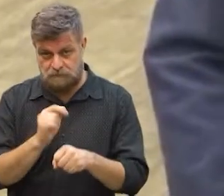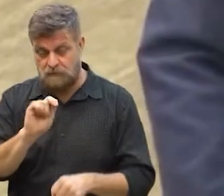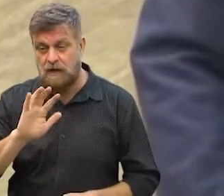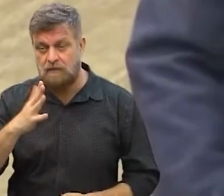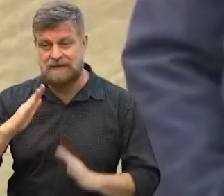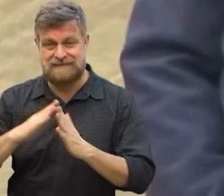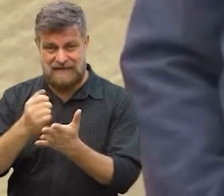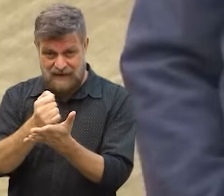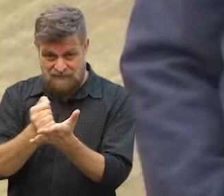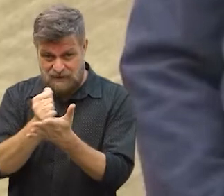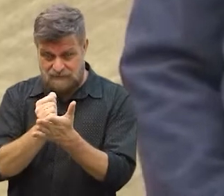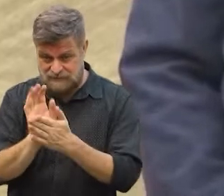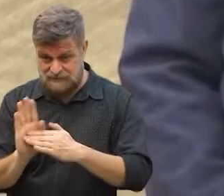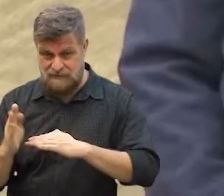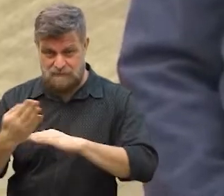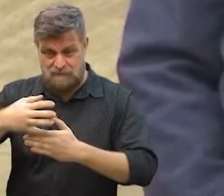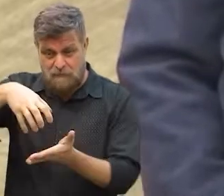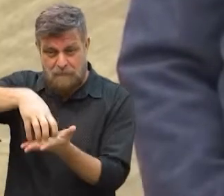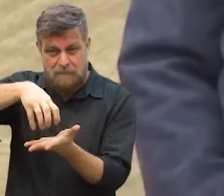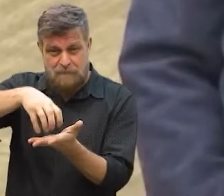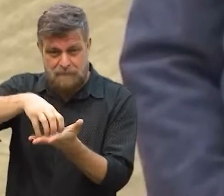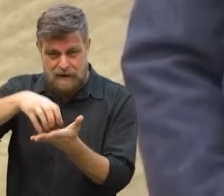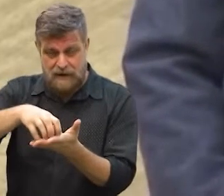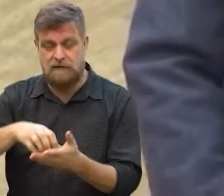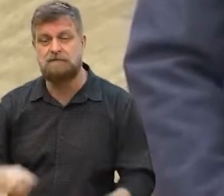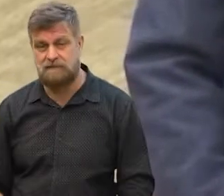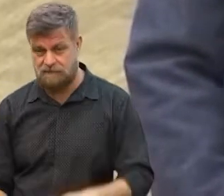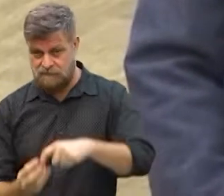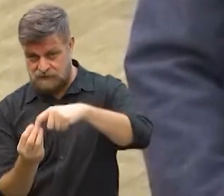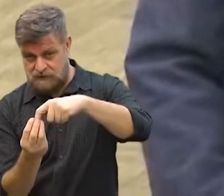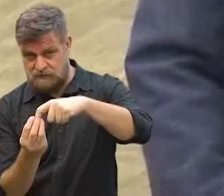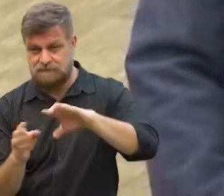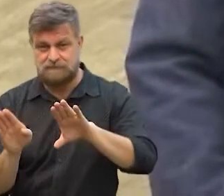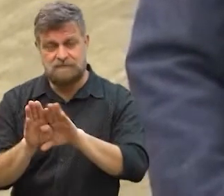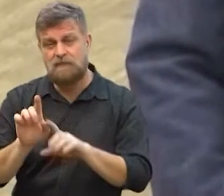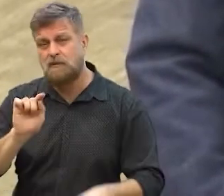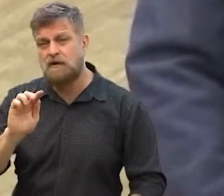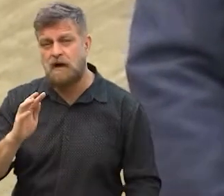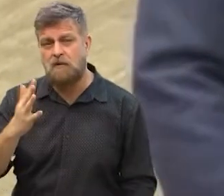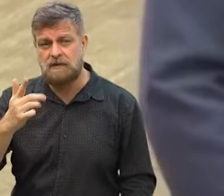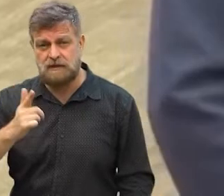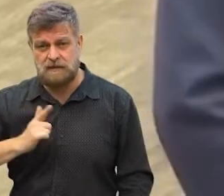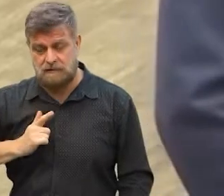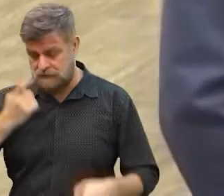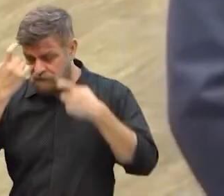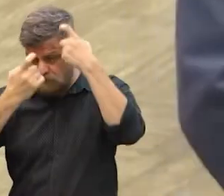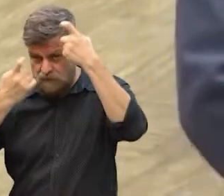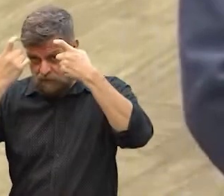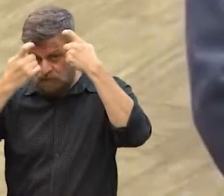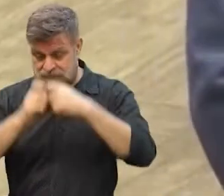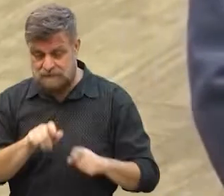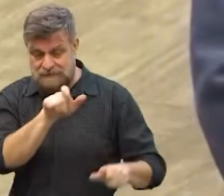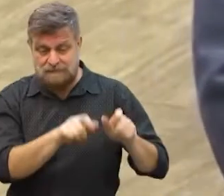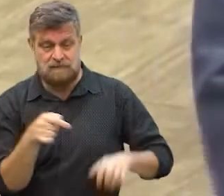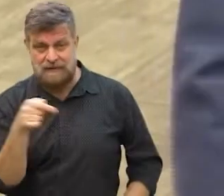atingir a farmácia do Parque da Figueira, que é o centro de saúde do Parque da Figueira. Sendo assim, existe uma preocupação por parte